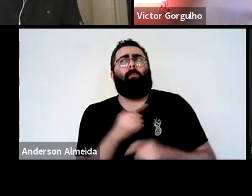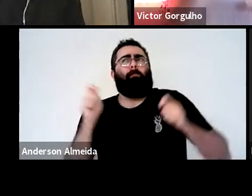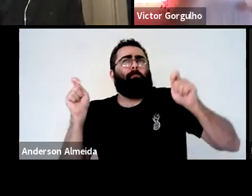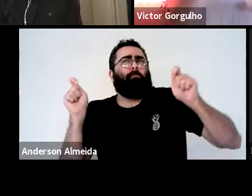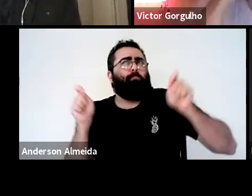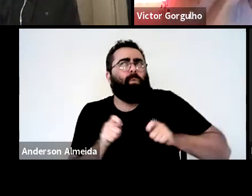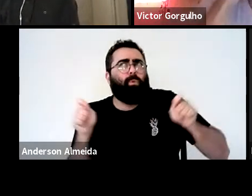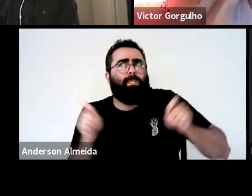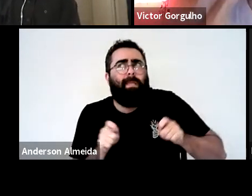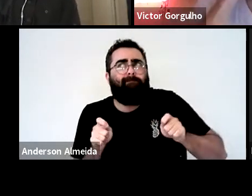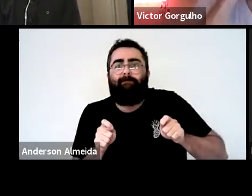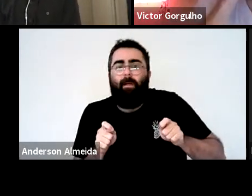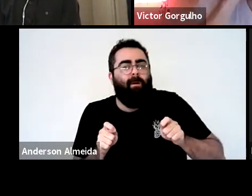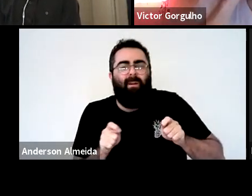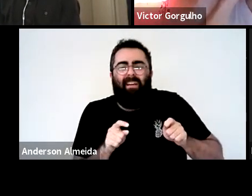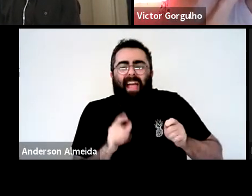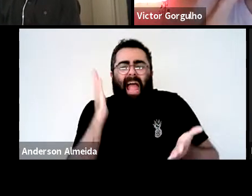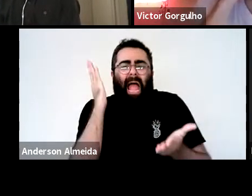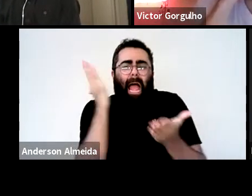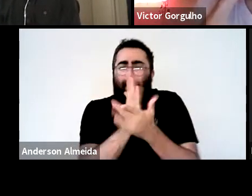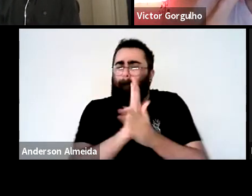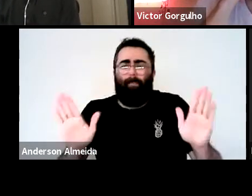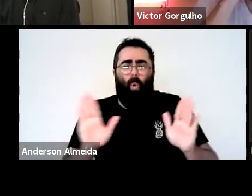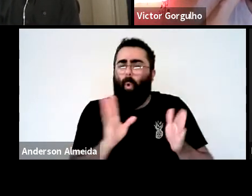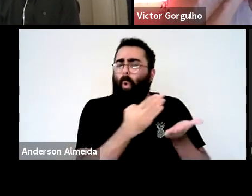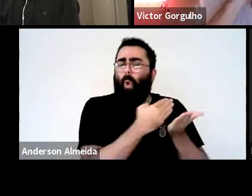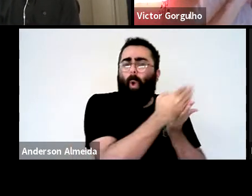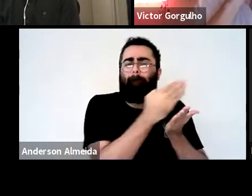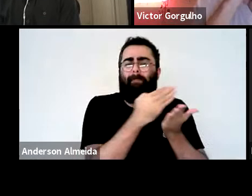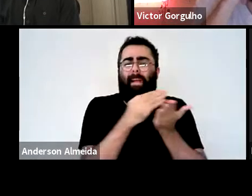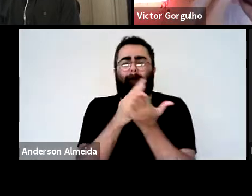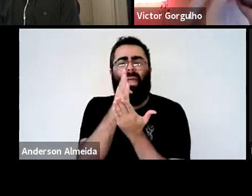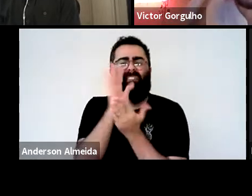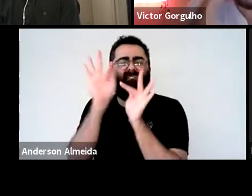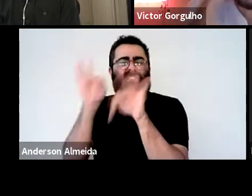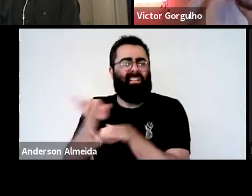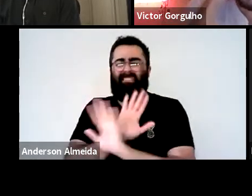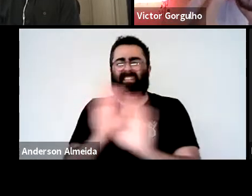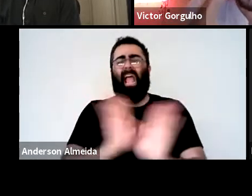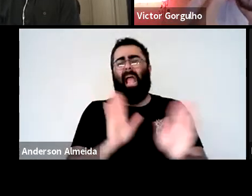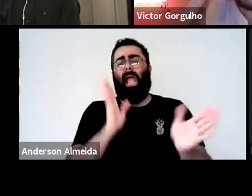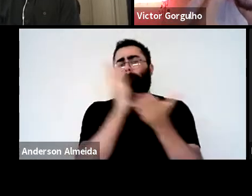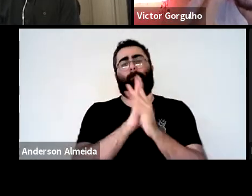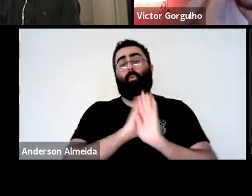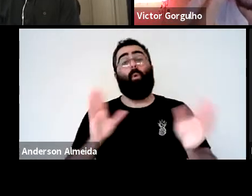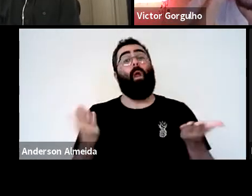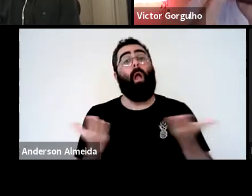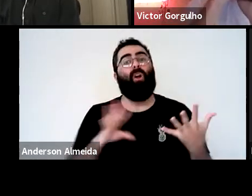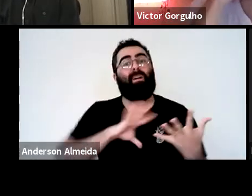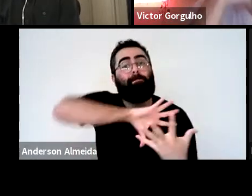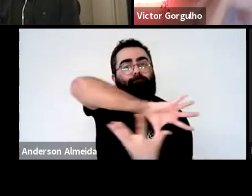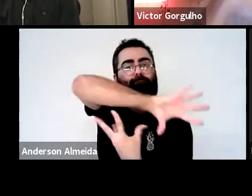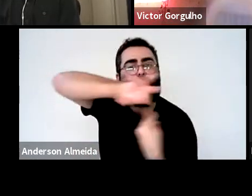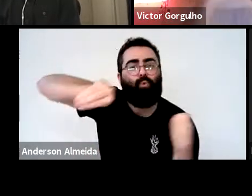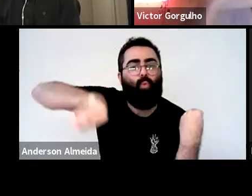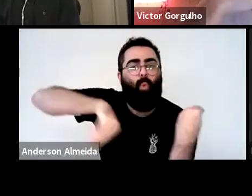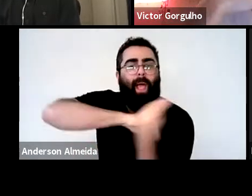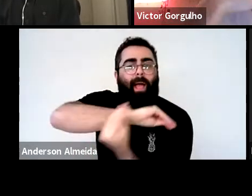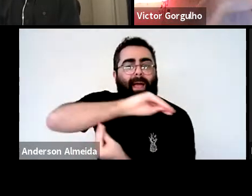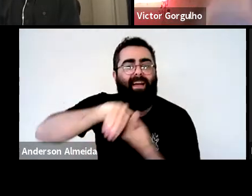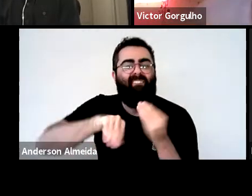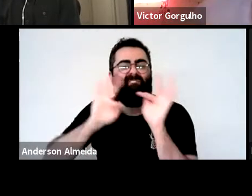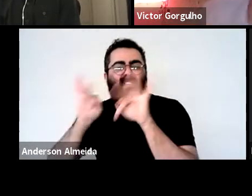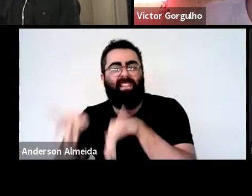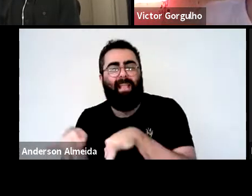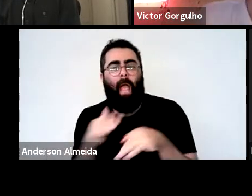mesmo tempo. Uhum. E que a ansiedade de que alguma coisa possa vir a acontecer, ela possa estar presente, mas, ao mesmo tempo, o que está